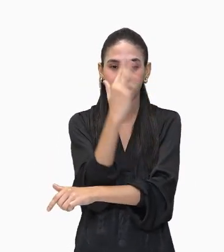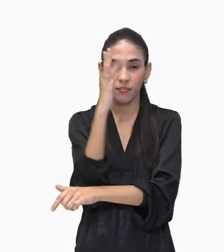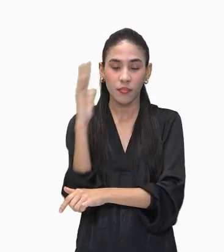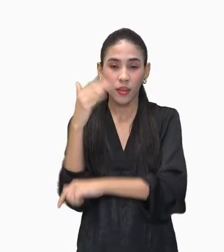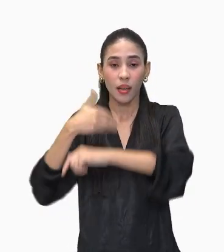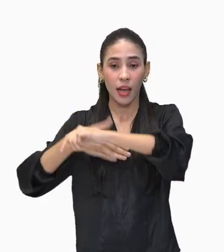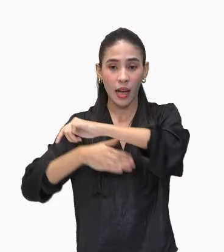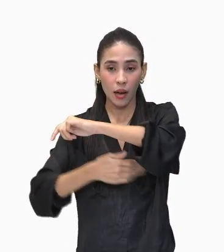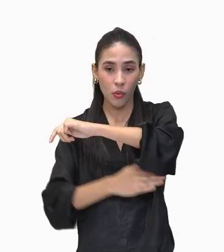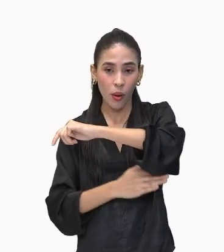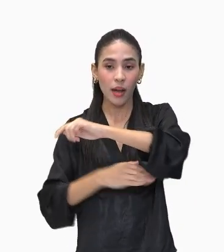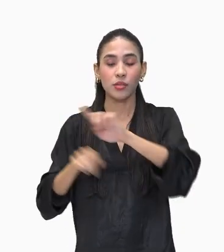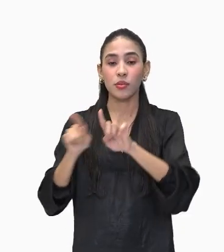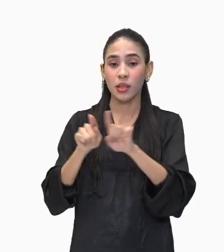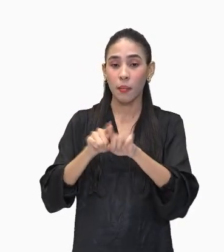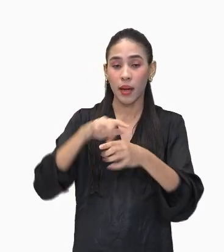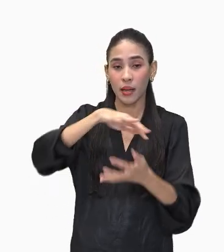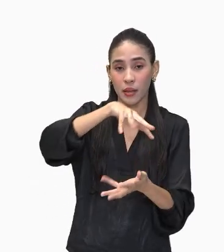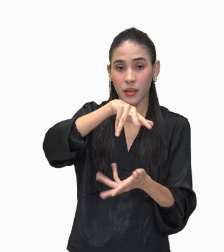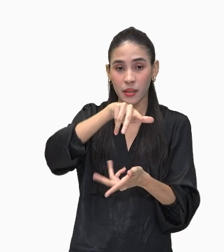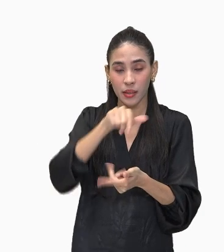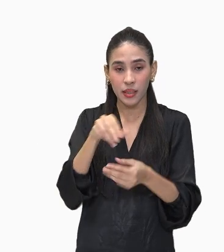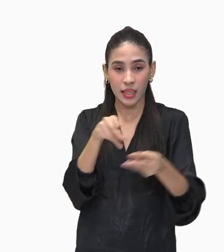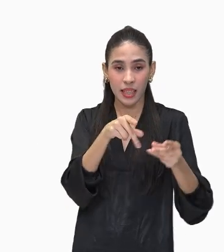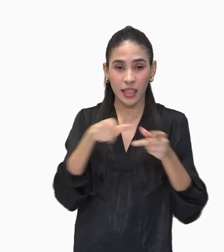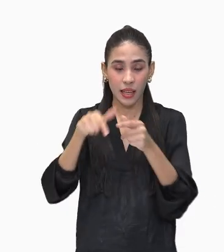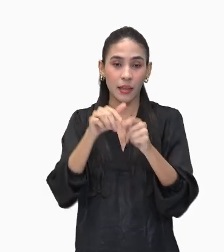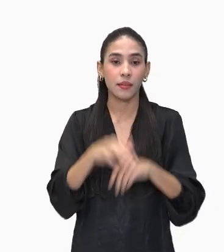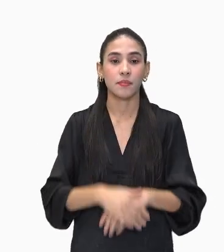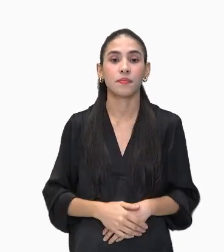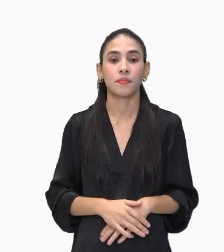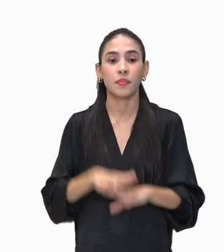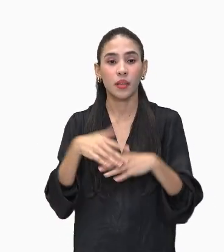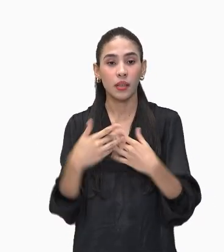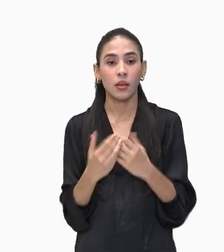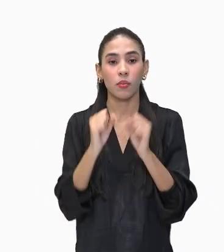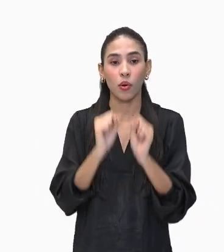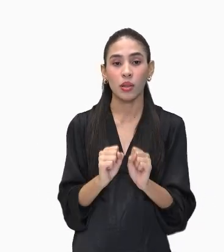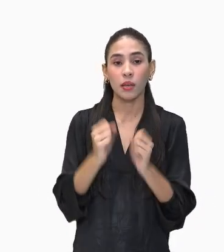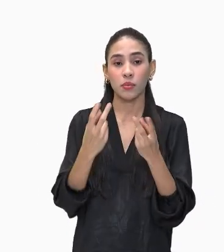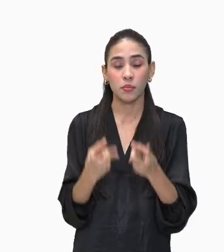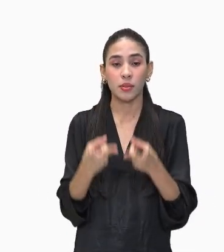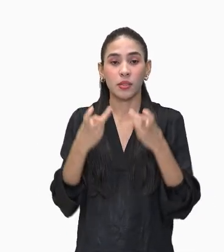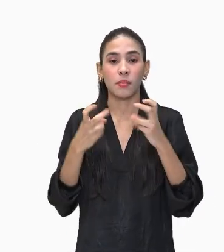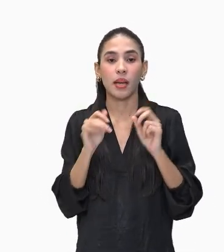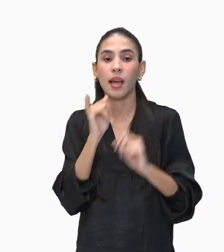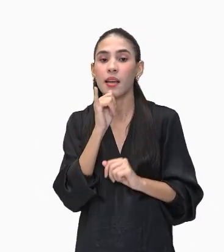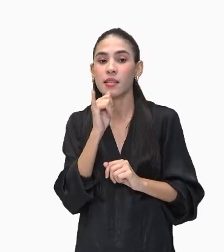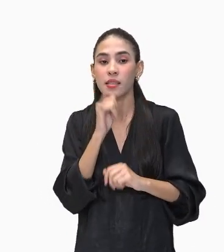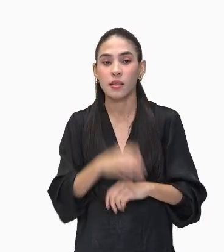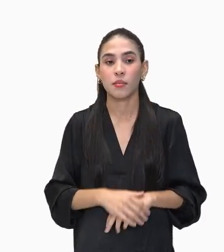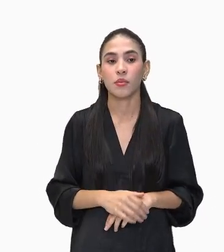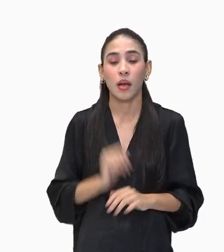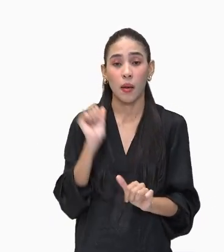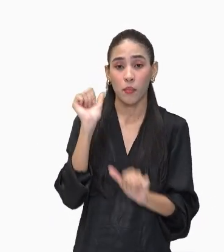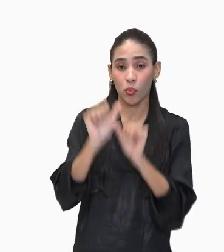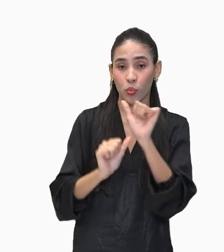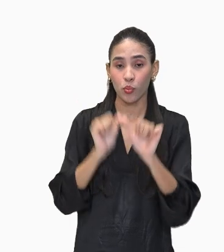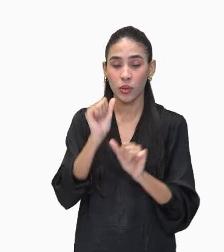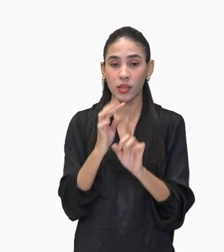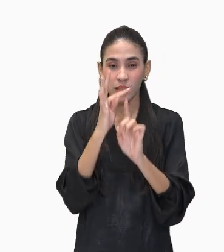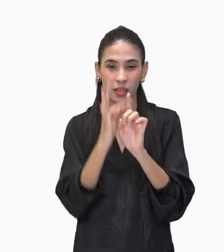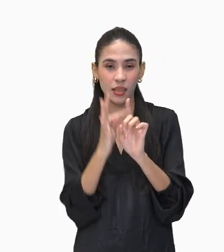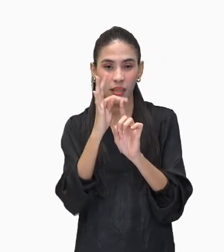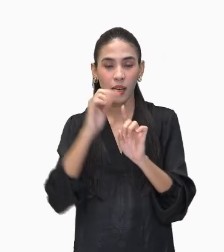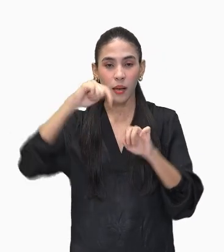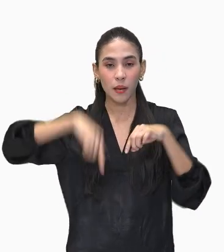aquáticos, aos ecossistemas terrestres. Então, nesta ilustração, nós podemos observar, por exemplo, a inversão térmica, como é que